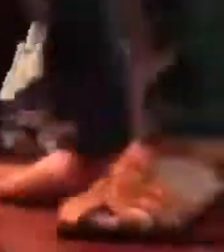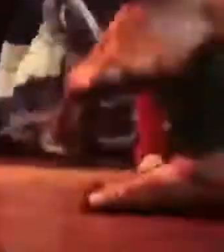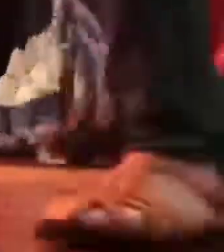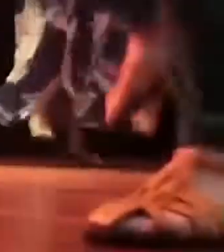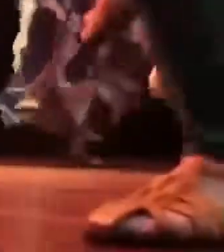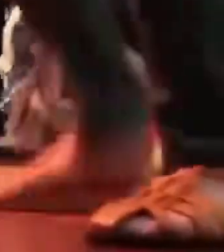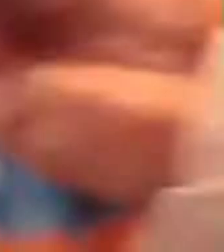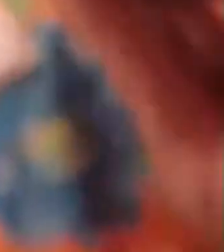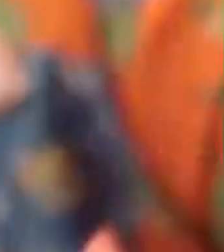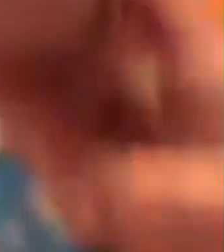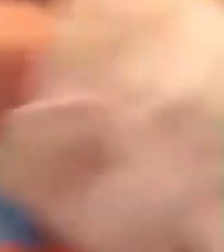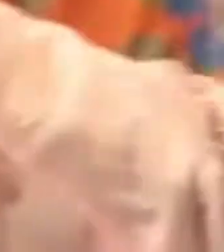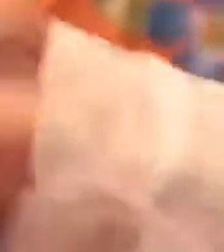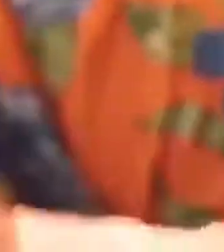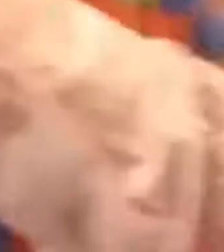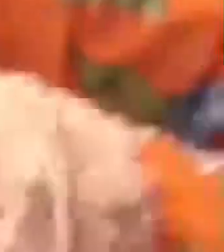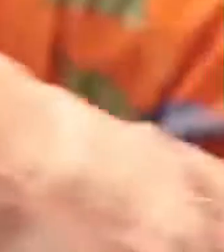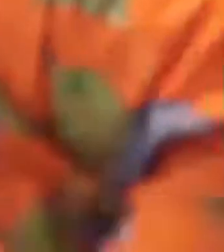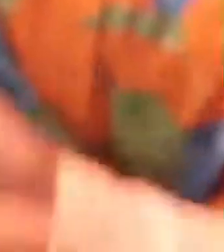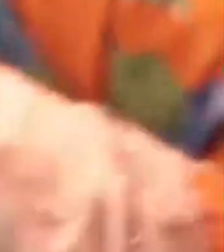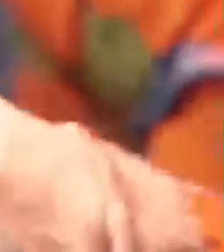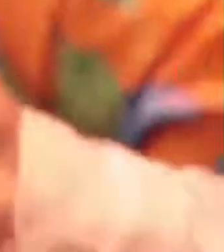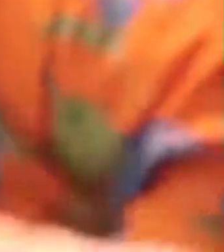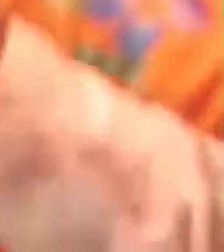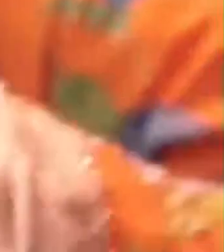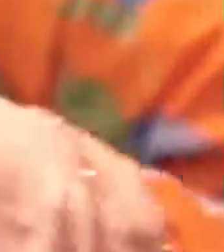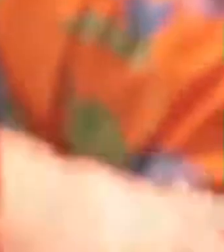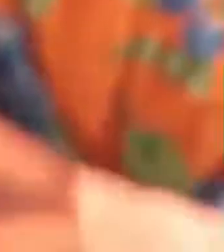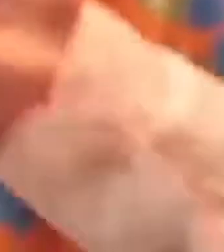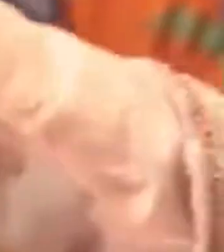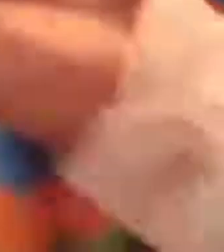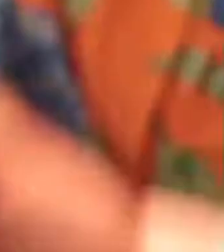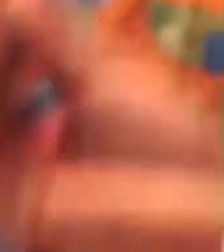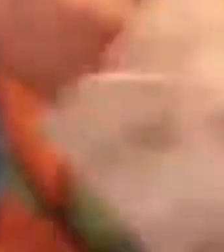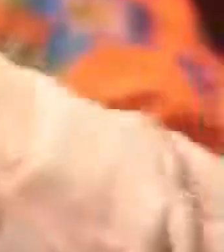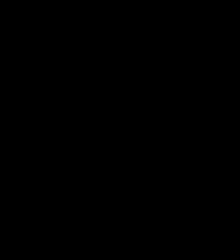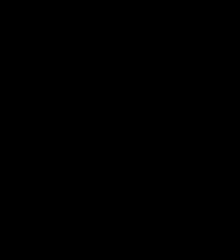miudinha, 3 com siricora miúda.